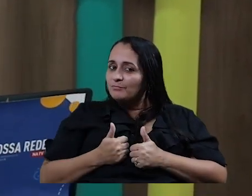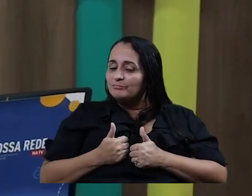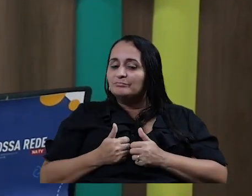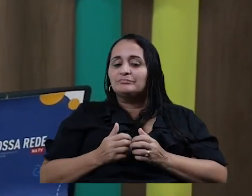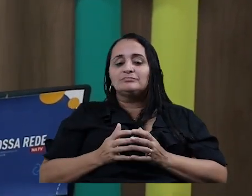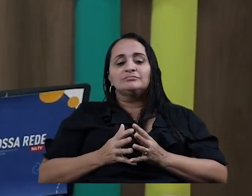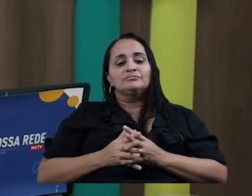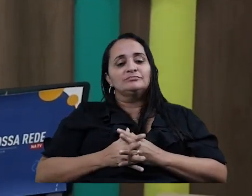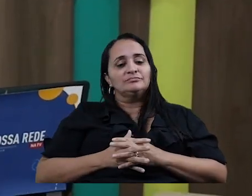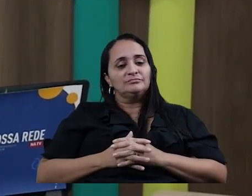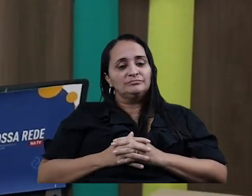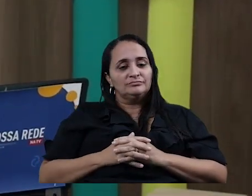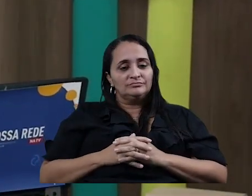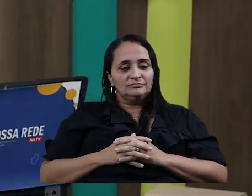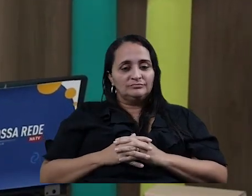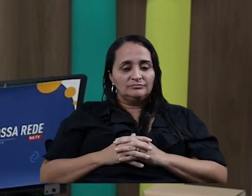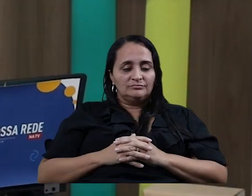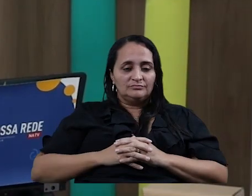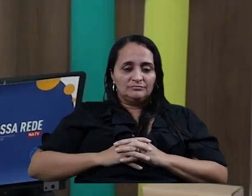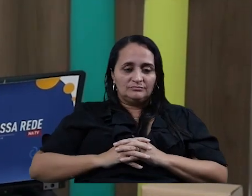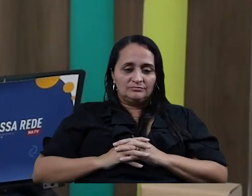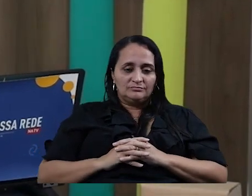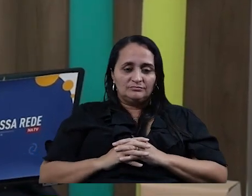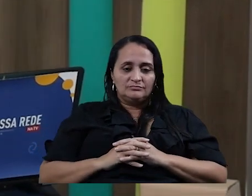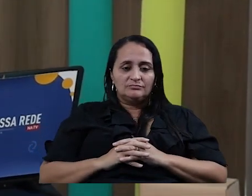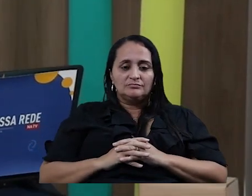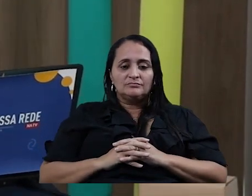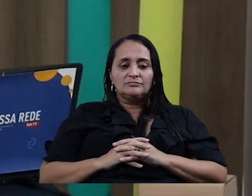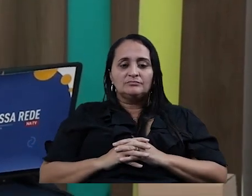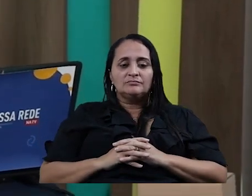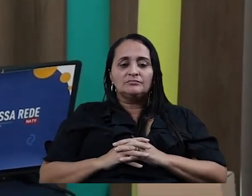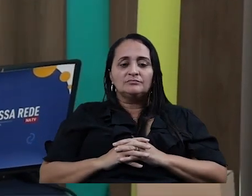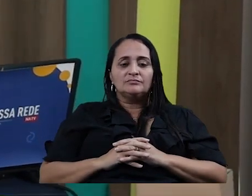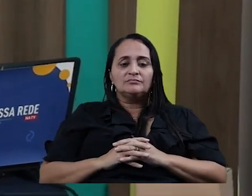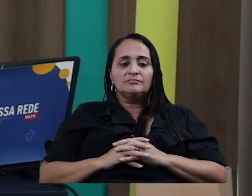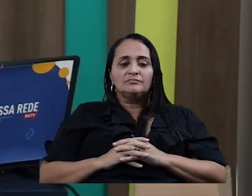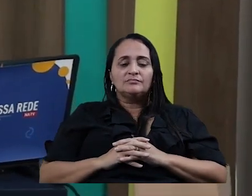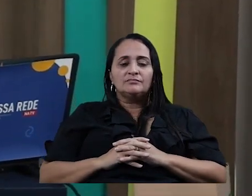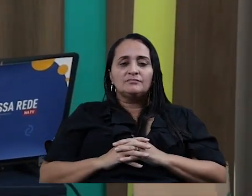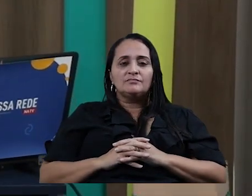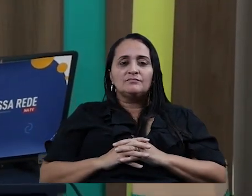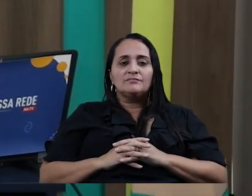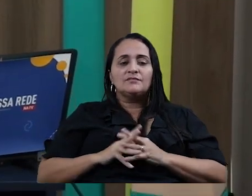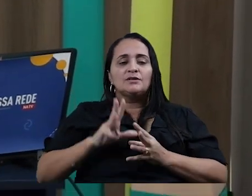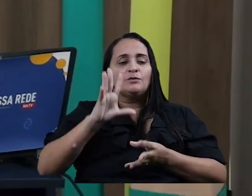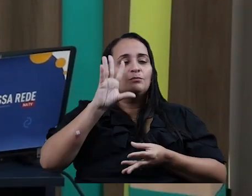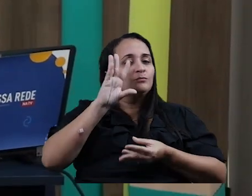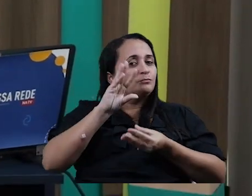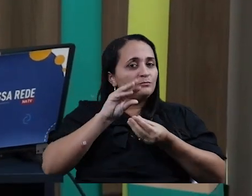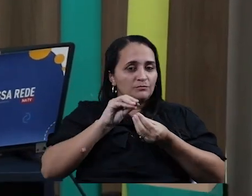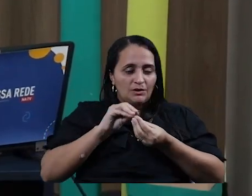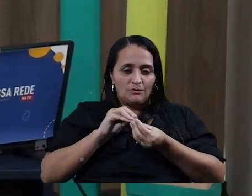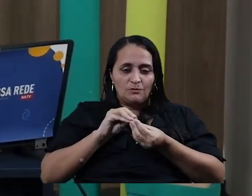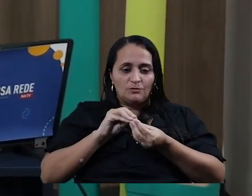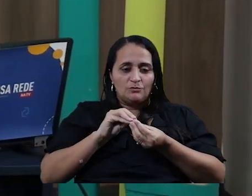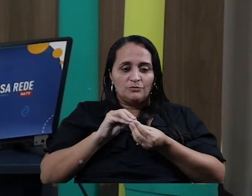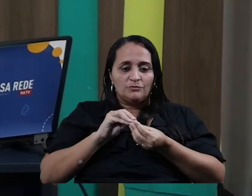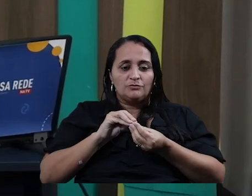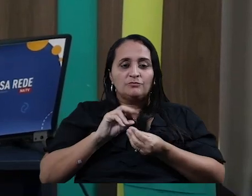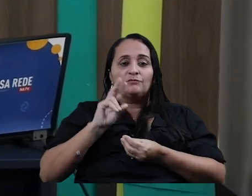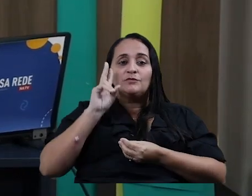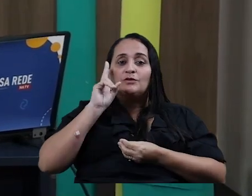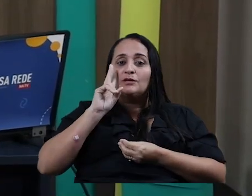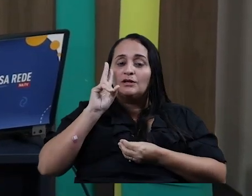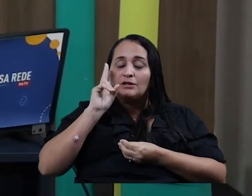Bem, então, para concluir, só resgatar o que a gente viu nas aulas anteriores sobre o nosso sistema